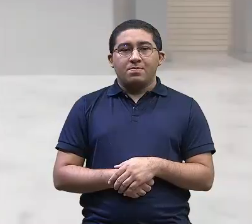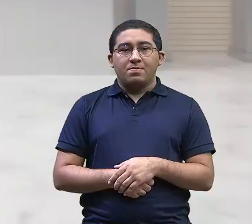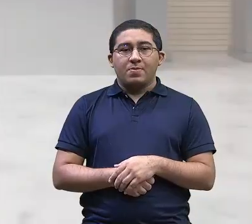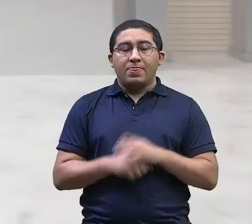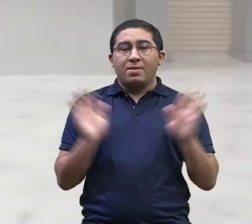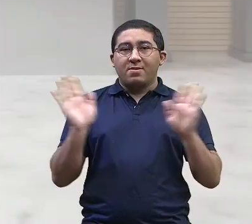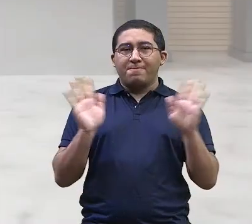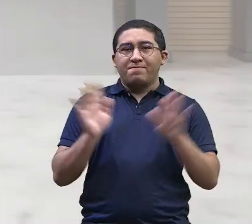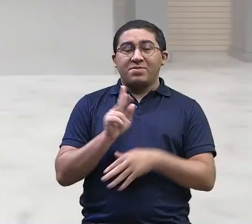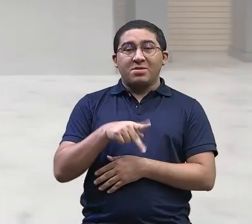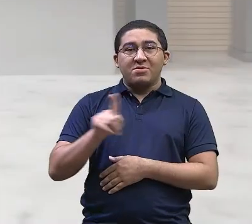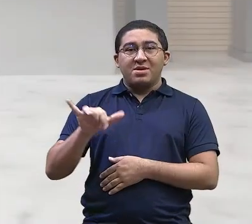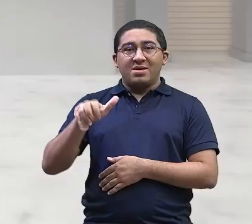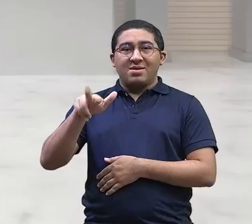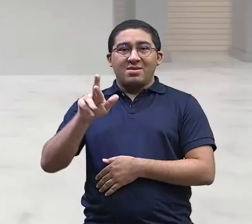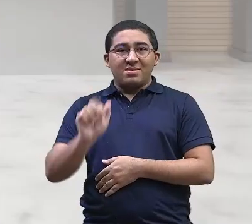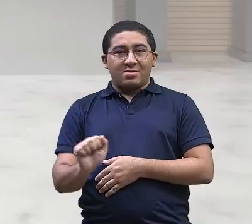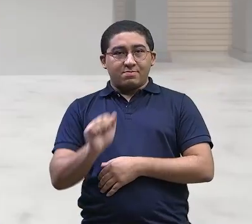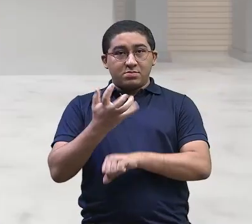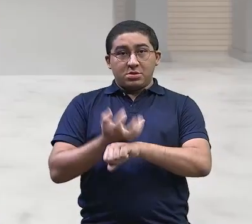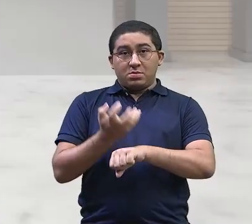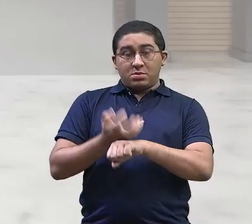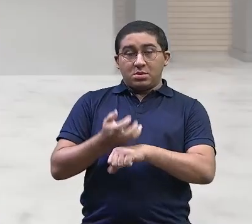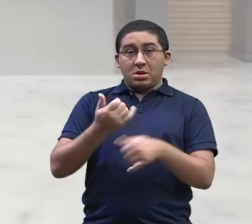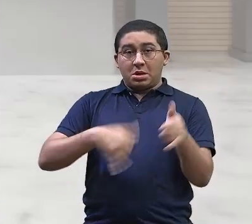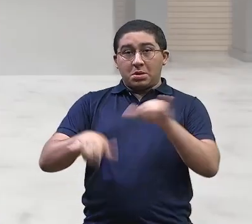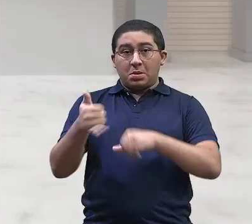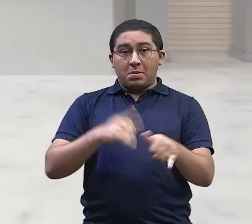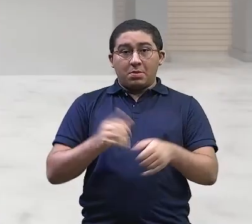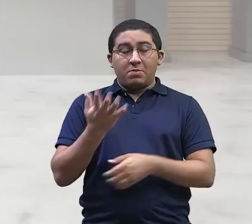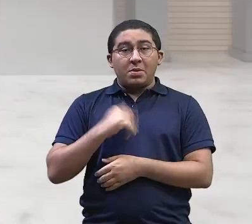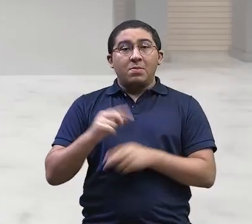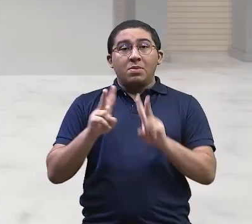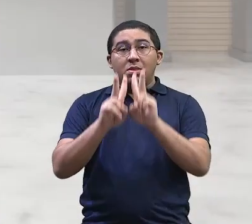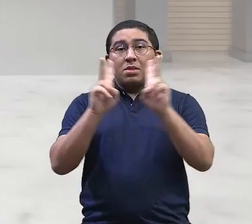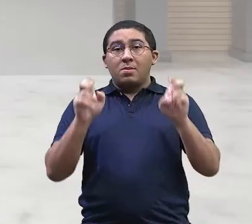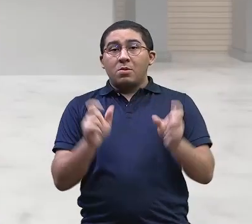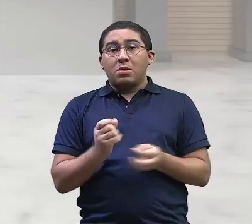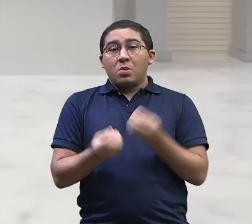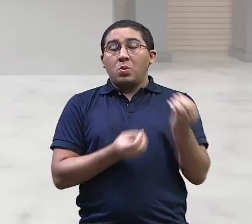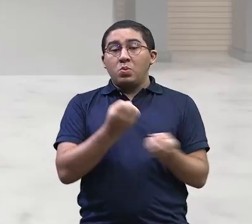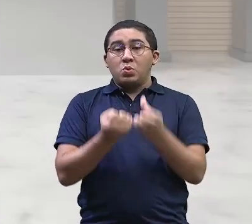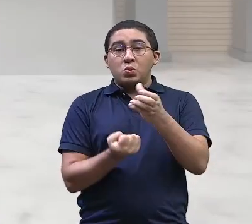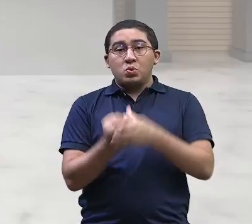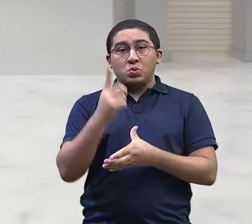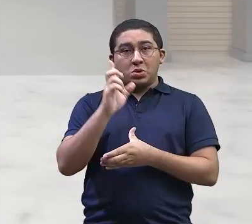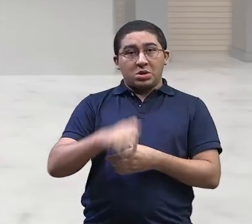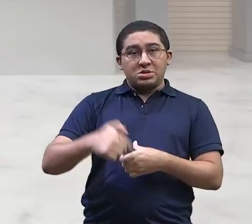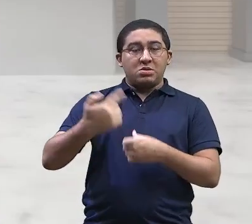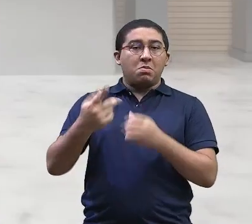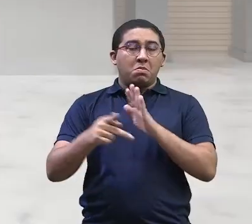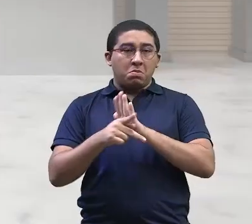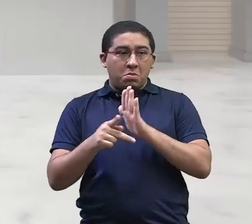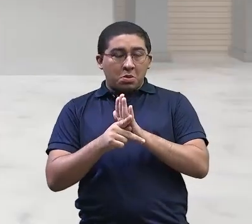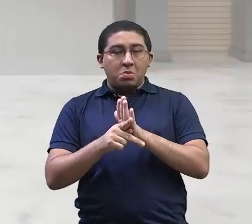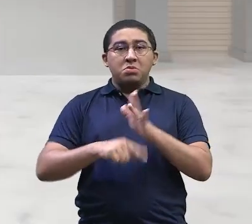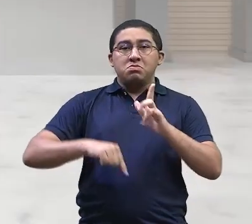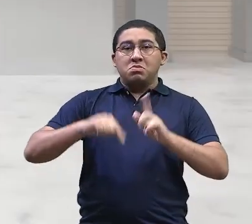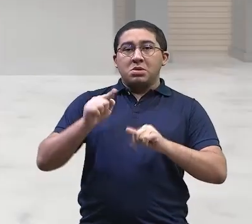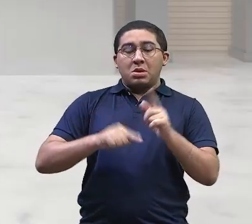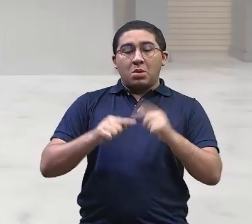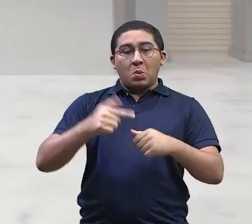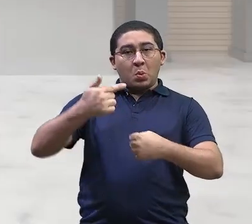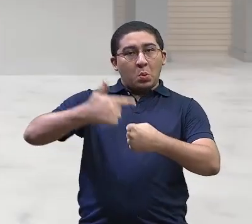Olá, sou a professora Yara, professora de Química, e vou falar um pouquinho para vocês sobre a formação dos combustíveis fósseis. Os